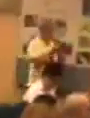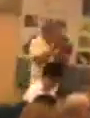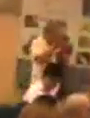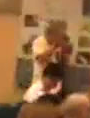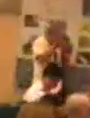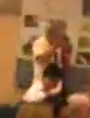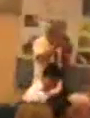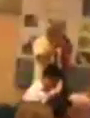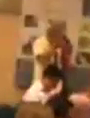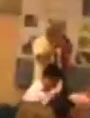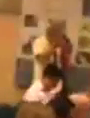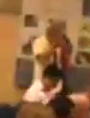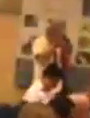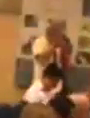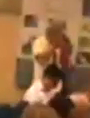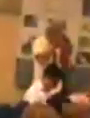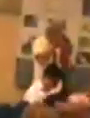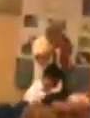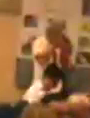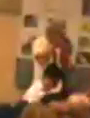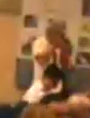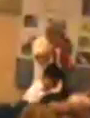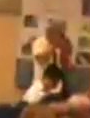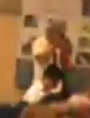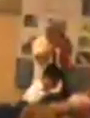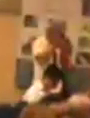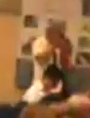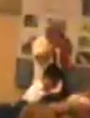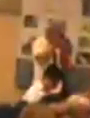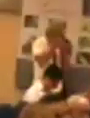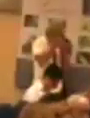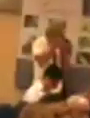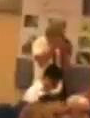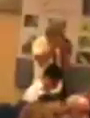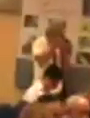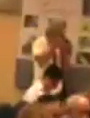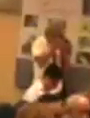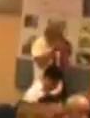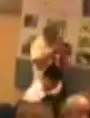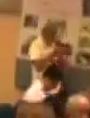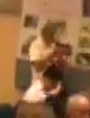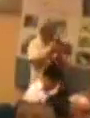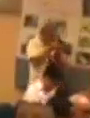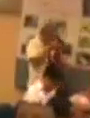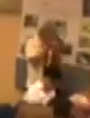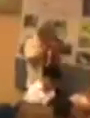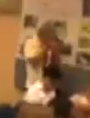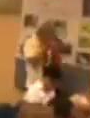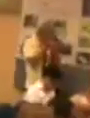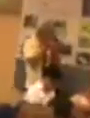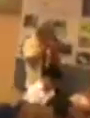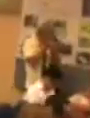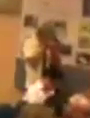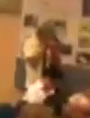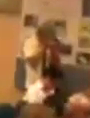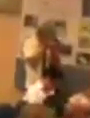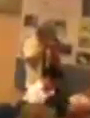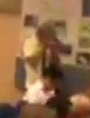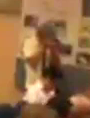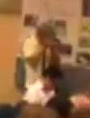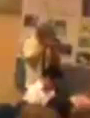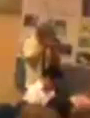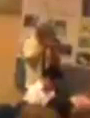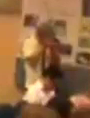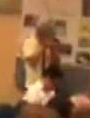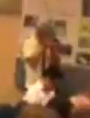atuação. Nós estamos, nesse primeiro momento, aproveitando todo o corpo técnico da Câmara de Criciúma e prevemos na